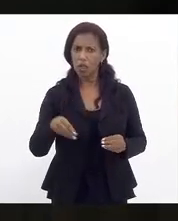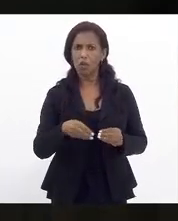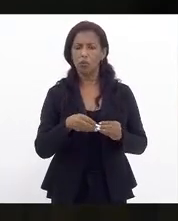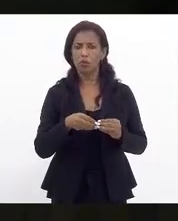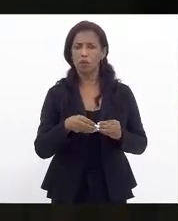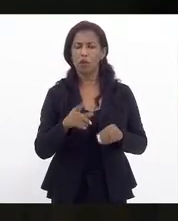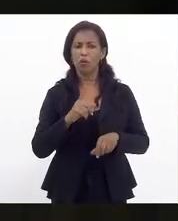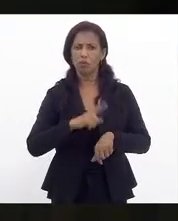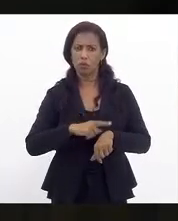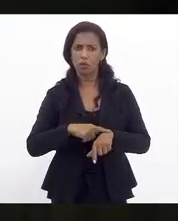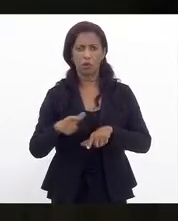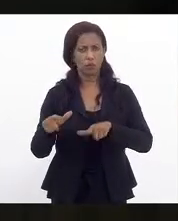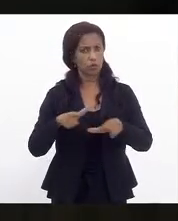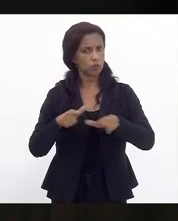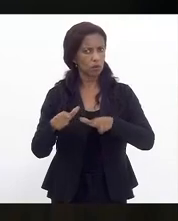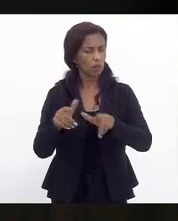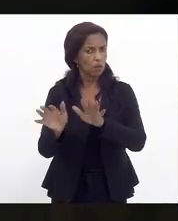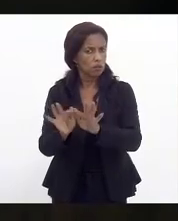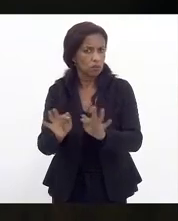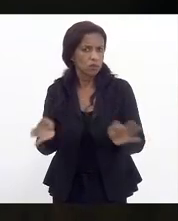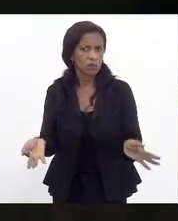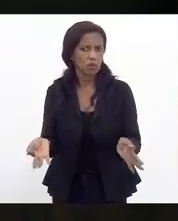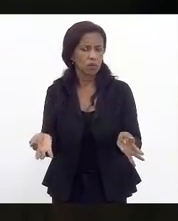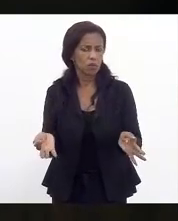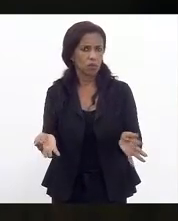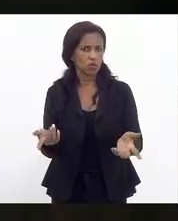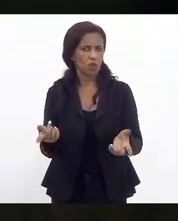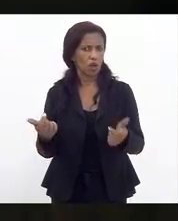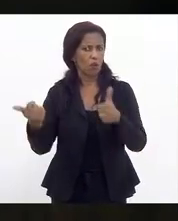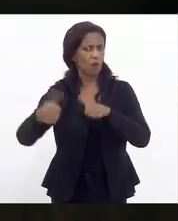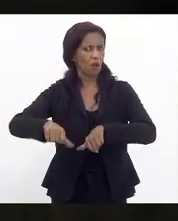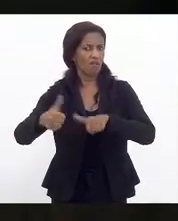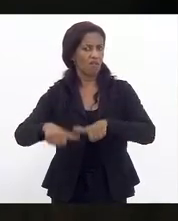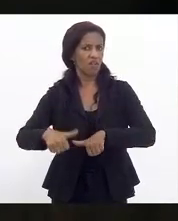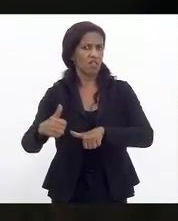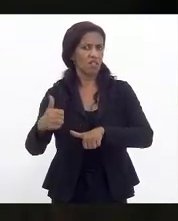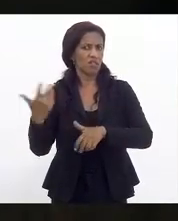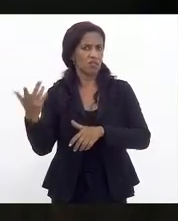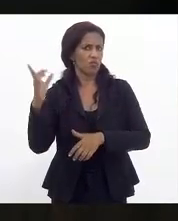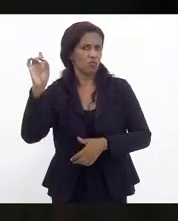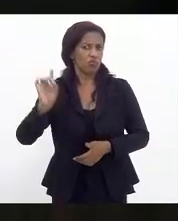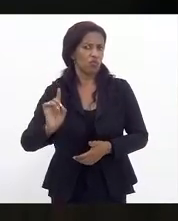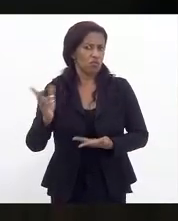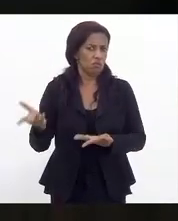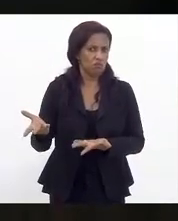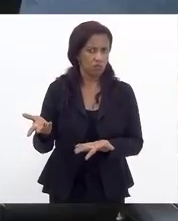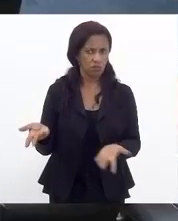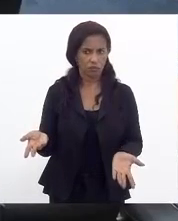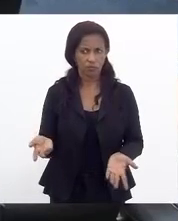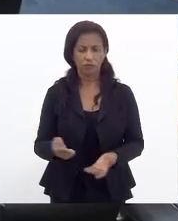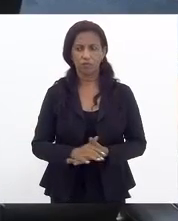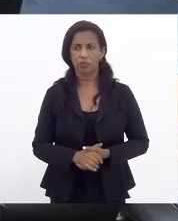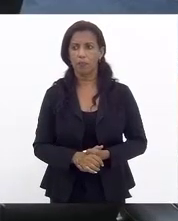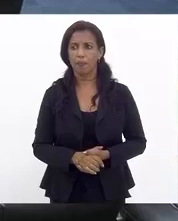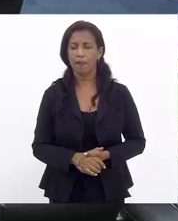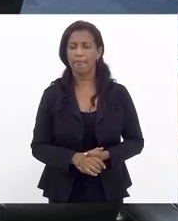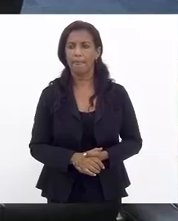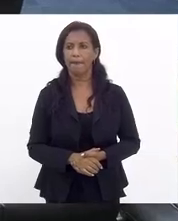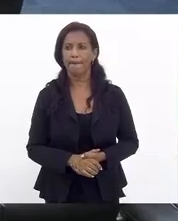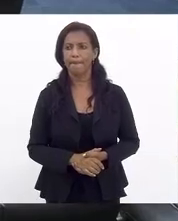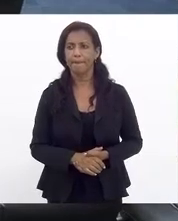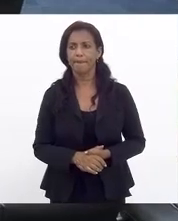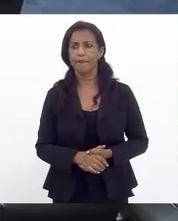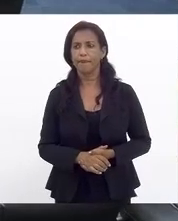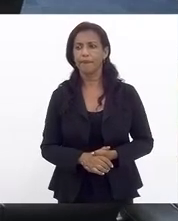inclusão do tempo de adicional de serviço não simplesmente ao crivo e avaliação de um superior hierárquico de tanto Valdete não apenas para